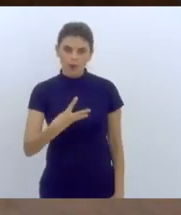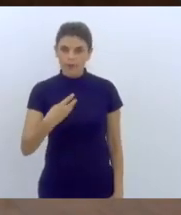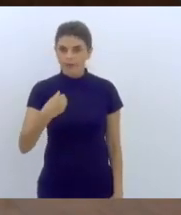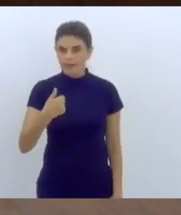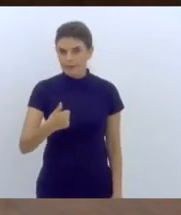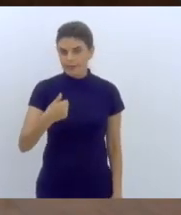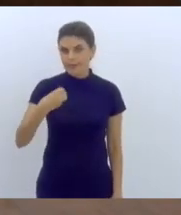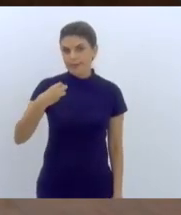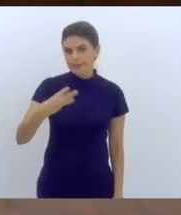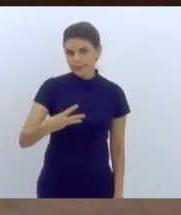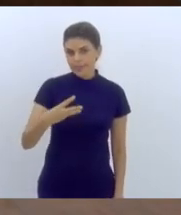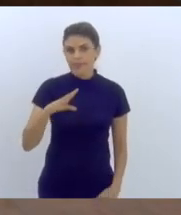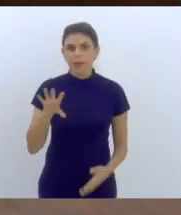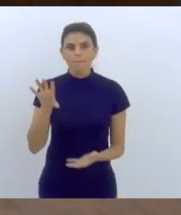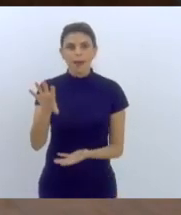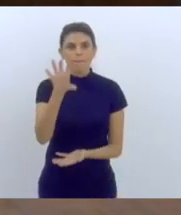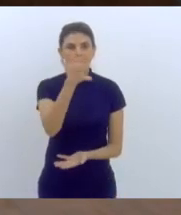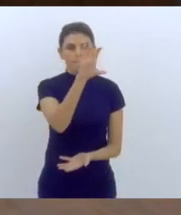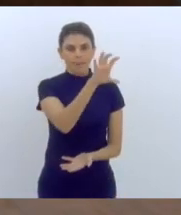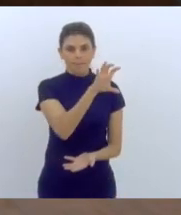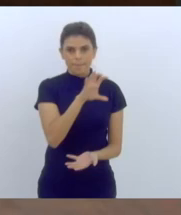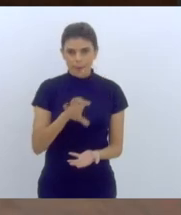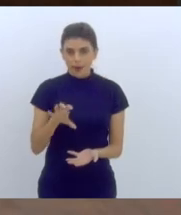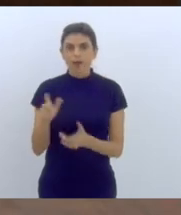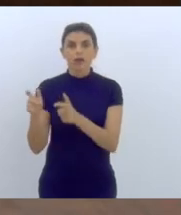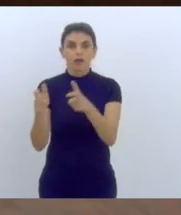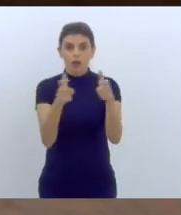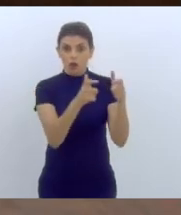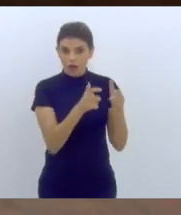1.413 regiões, localidades